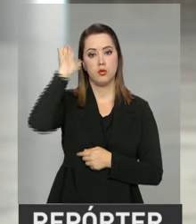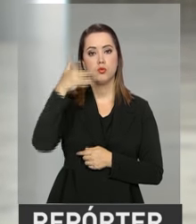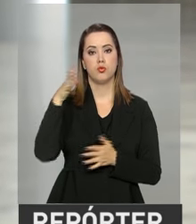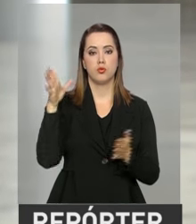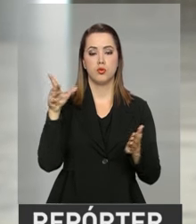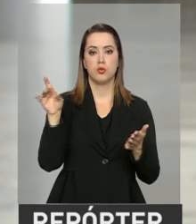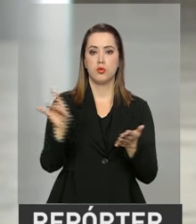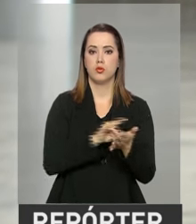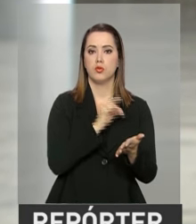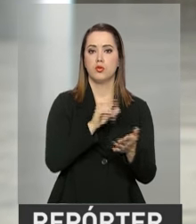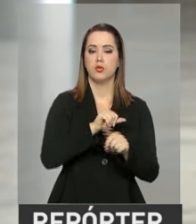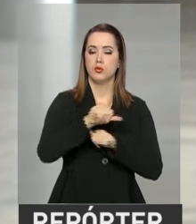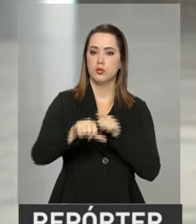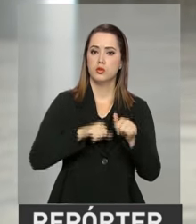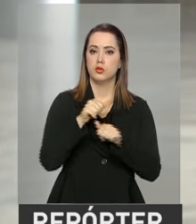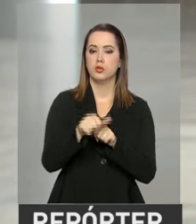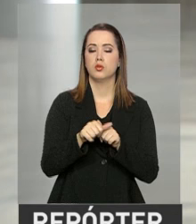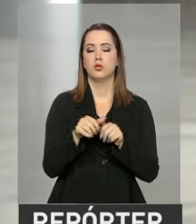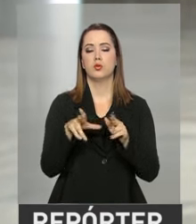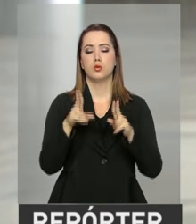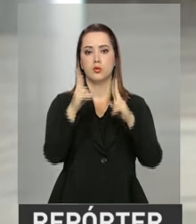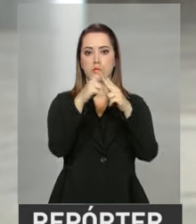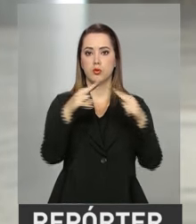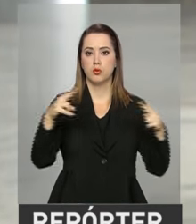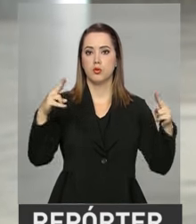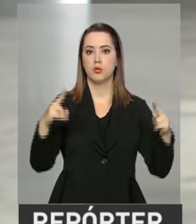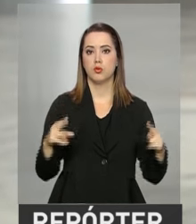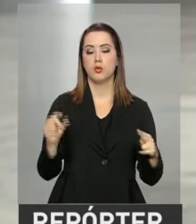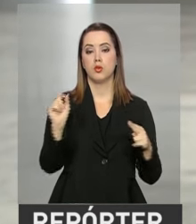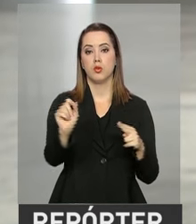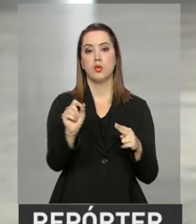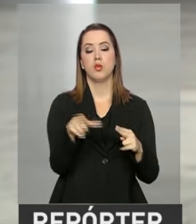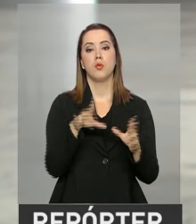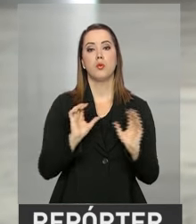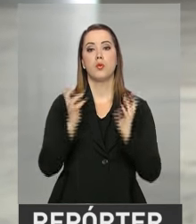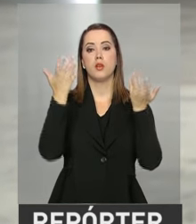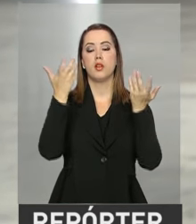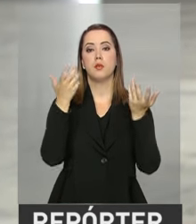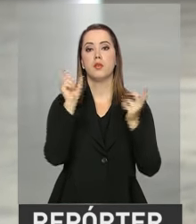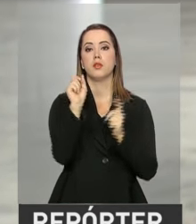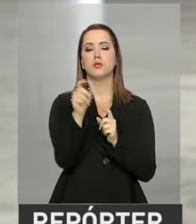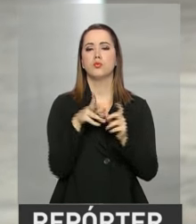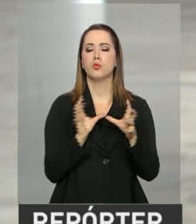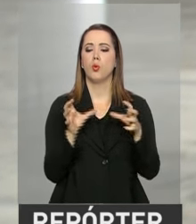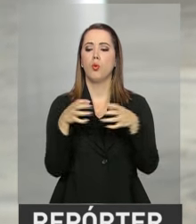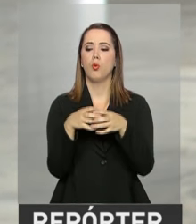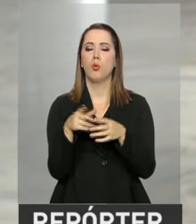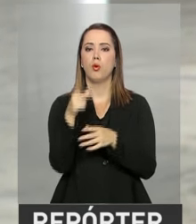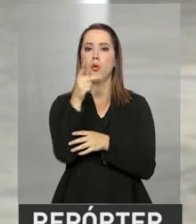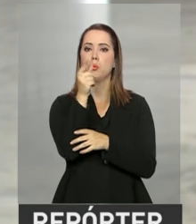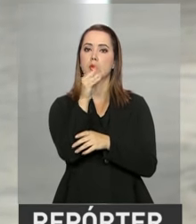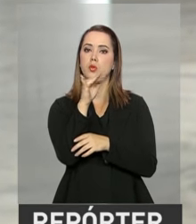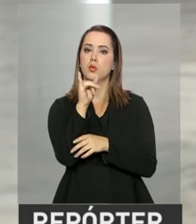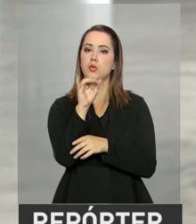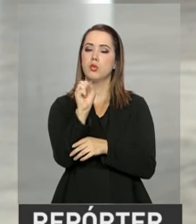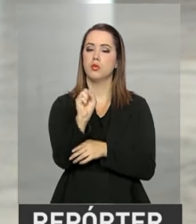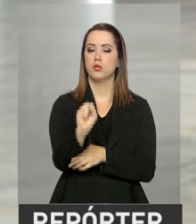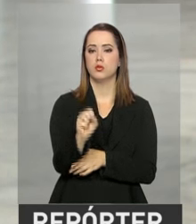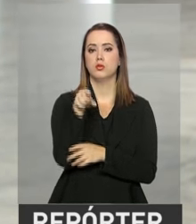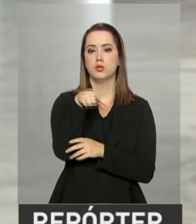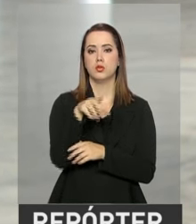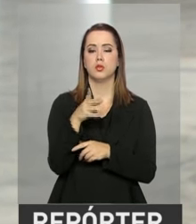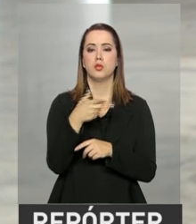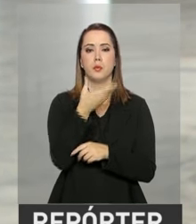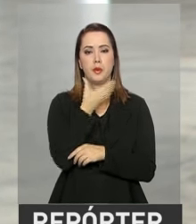assinatura da renovação do Acordo de Paris sobre o clima. Esse acordo, ele resulta da Cúpula de Paris, que em dezembro do ano